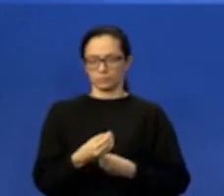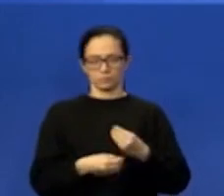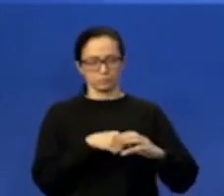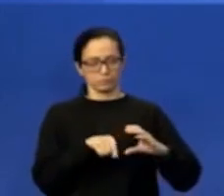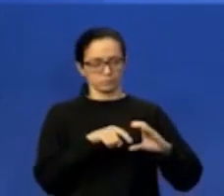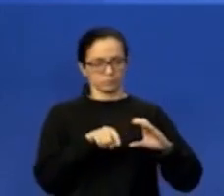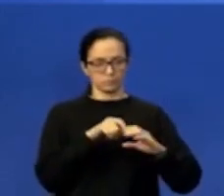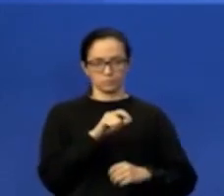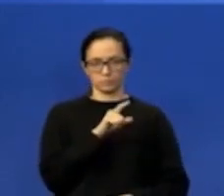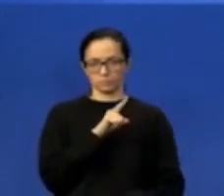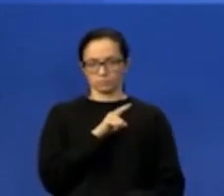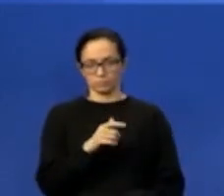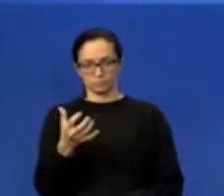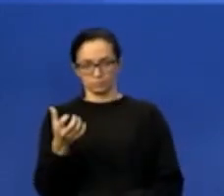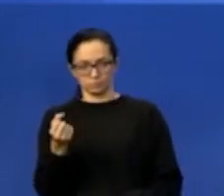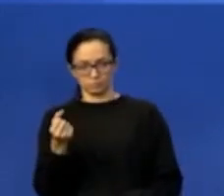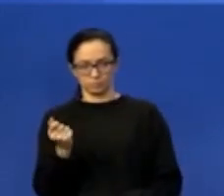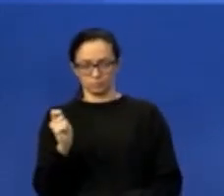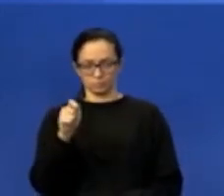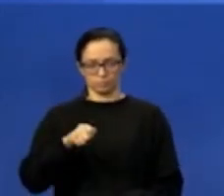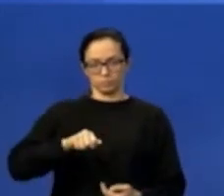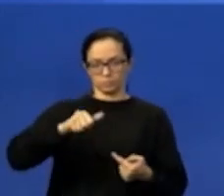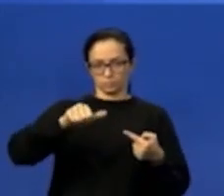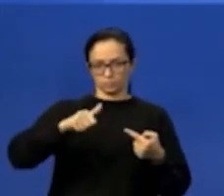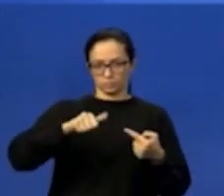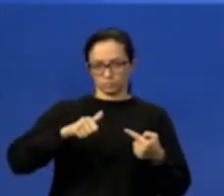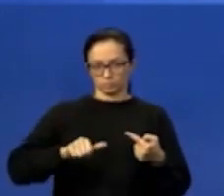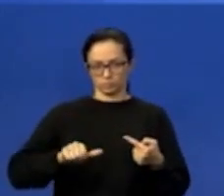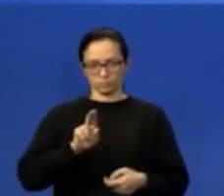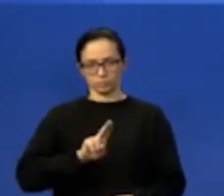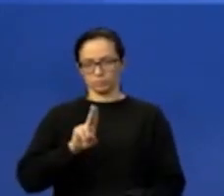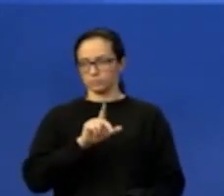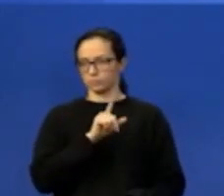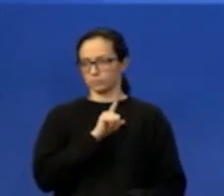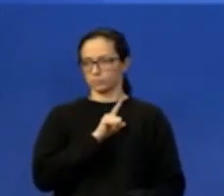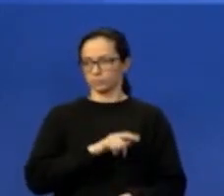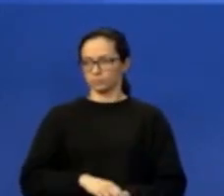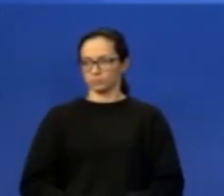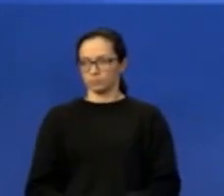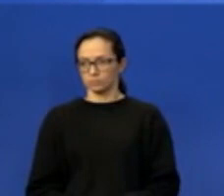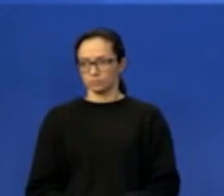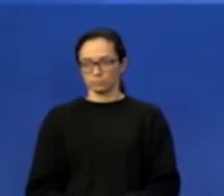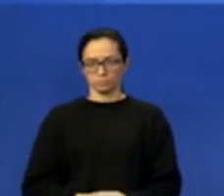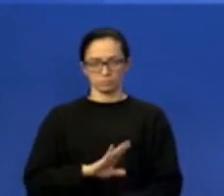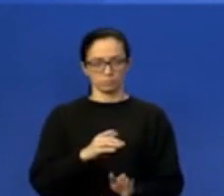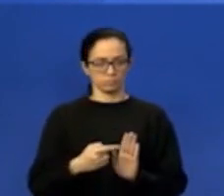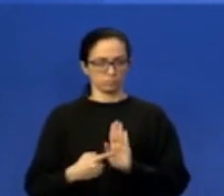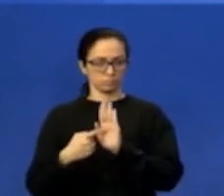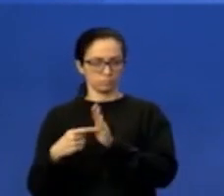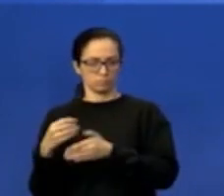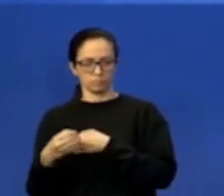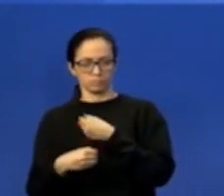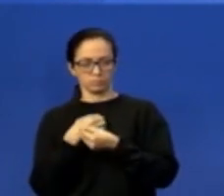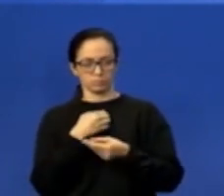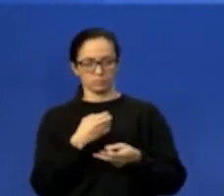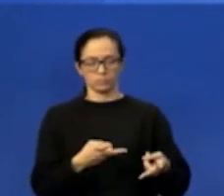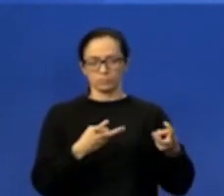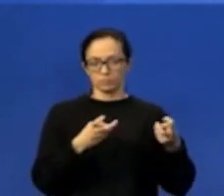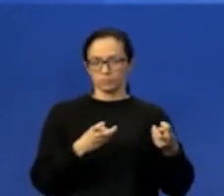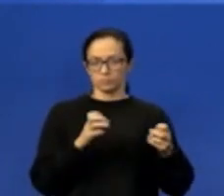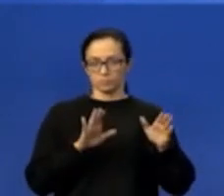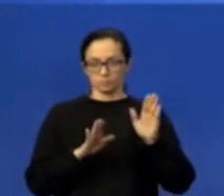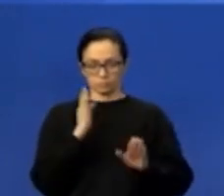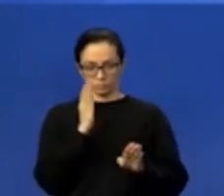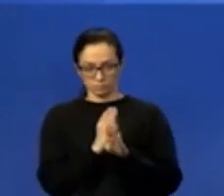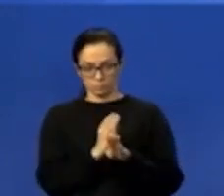que constituem a série branca e que são avaliadas, por exemplo, no leucograma, ele é indicativo de que o indivíduo ele pode ter alguma